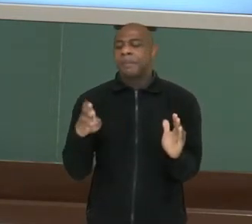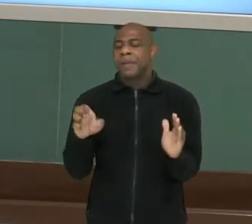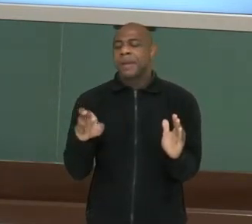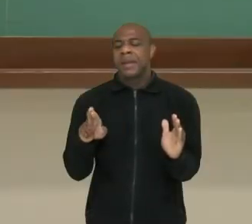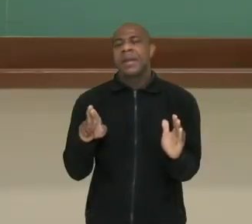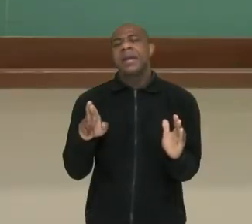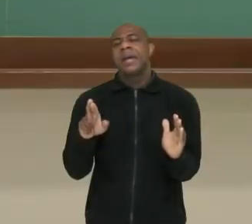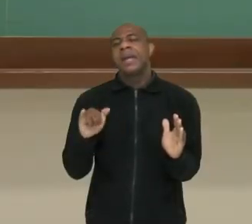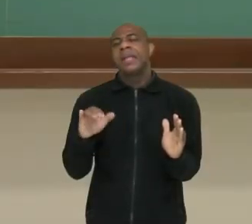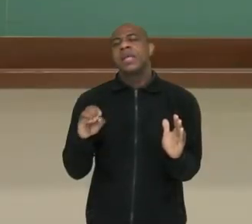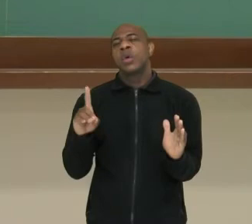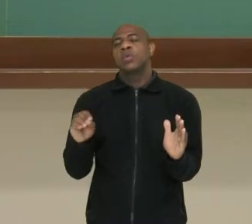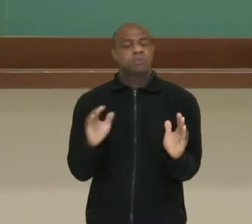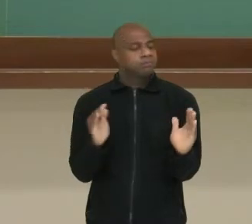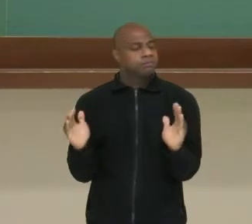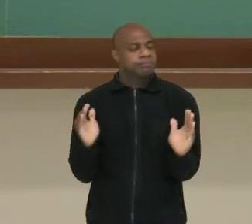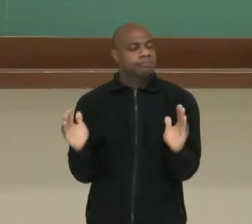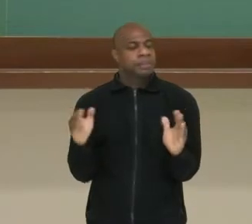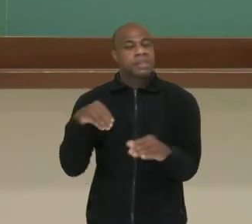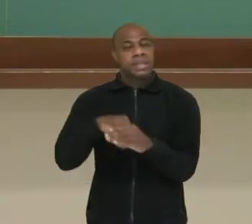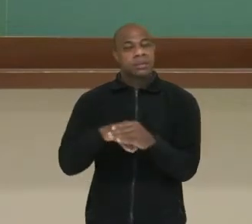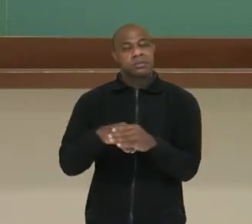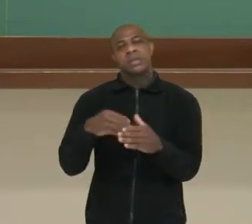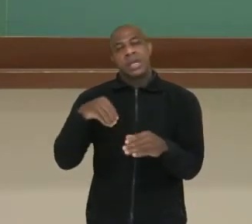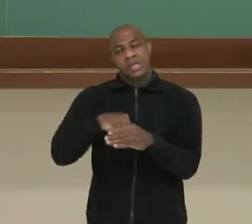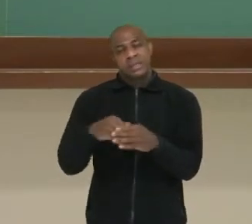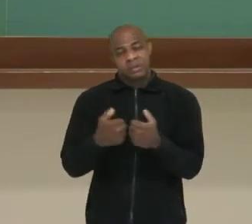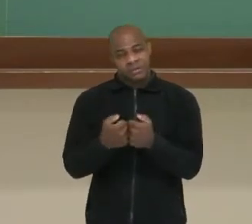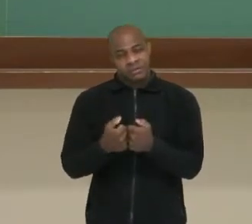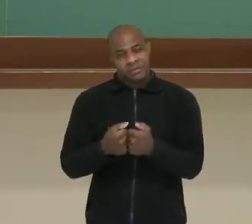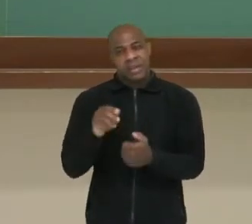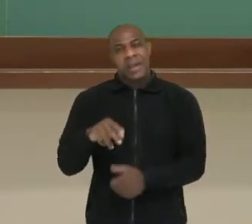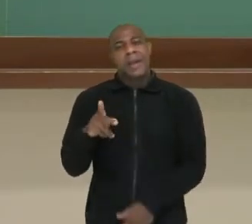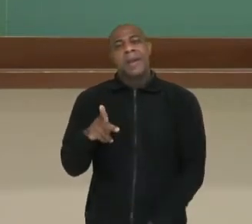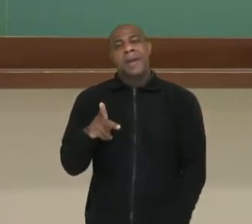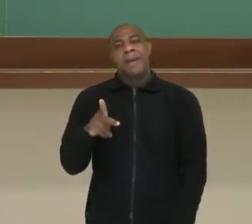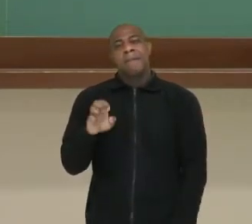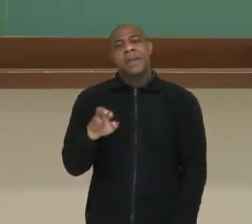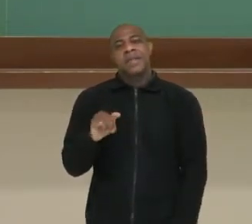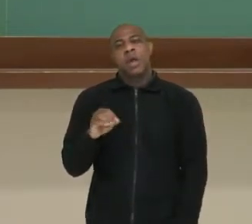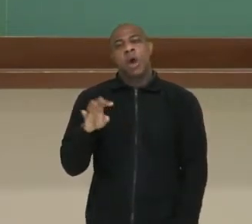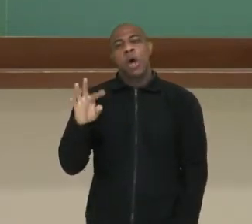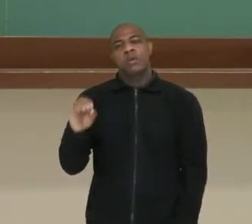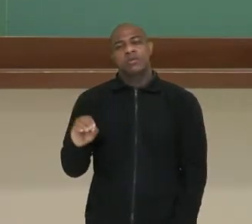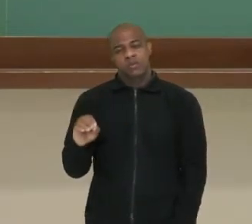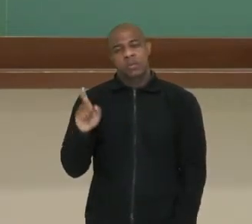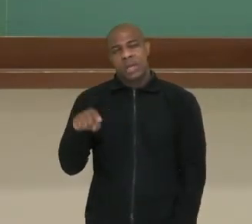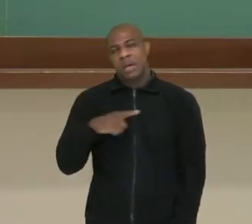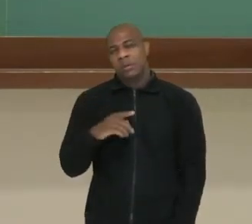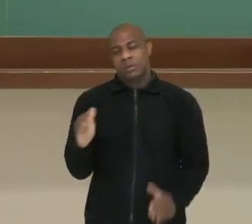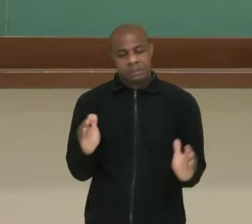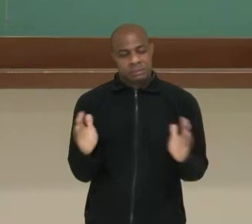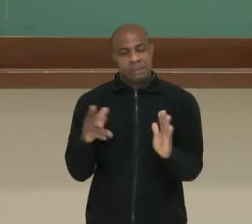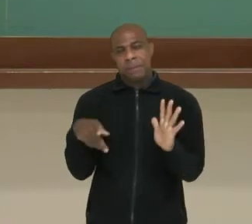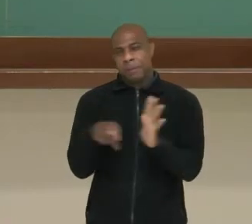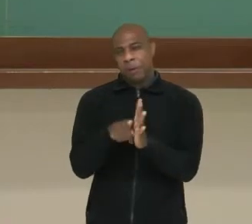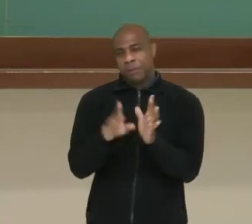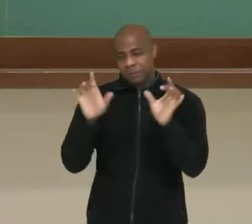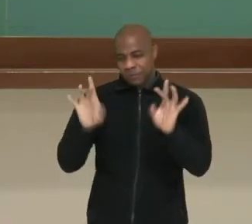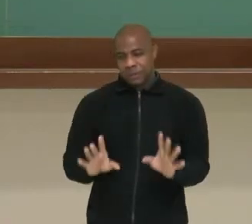entender. Período em física vem da ideia de periódico. Período em física é um tempo